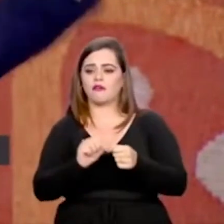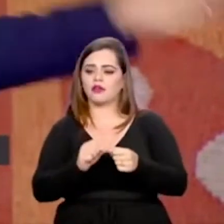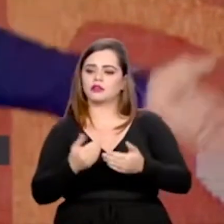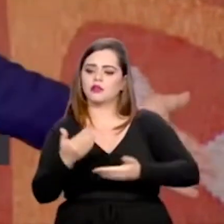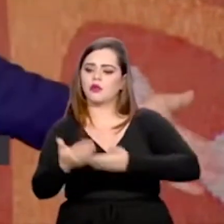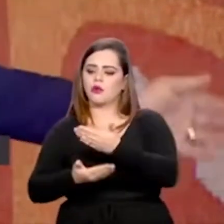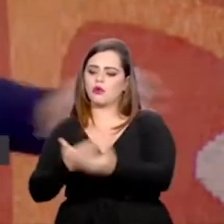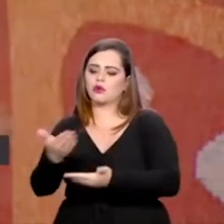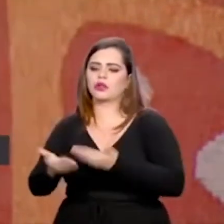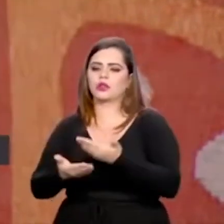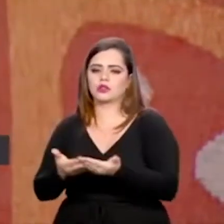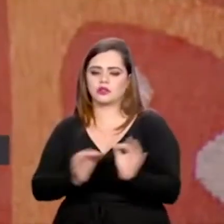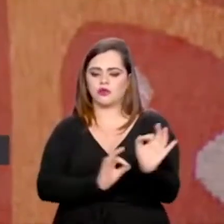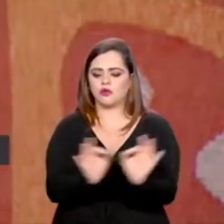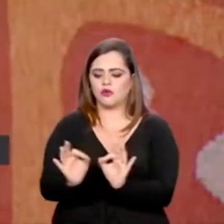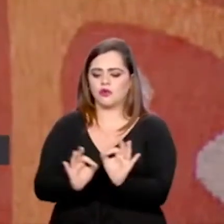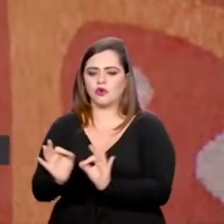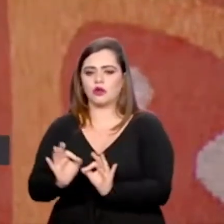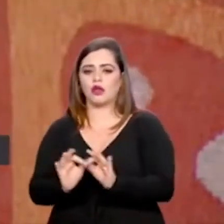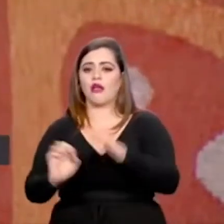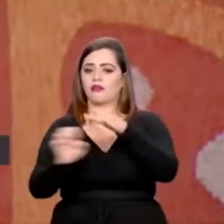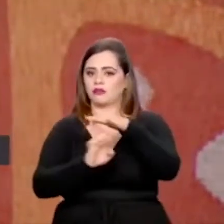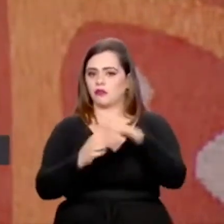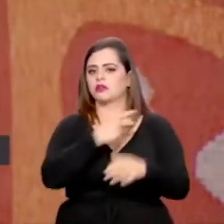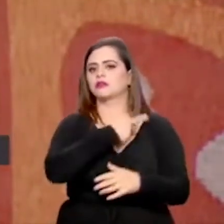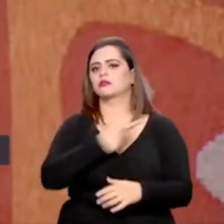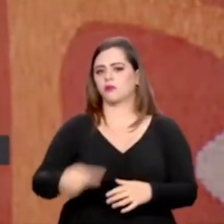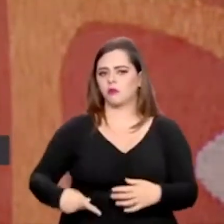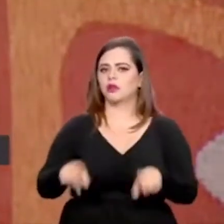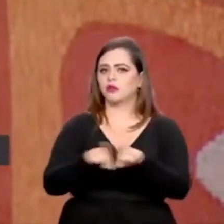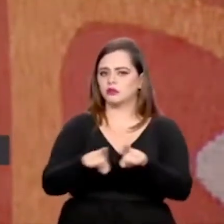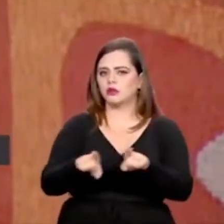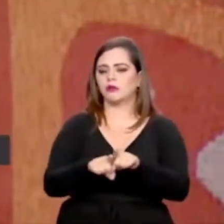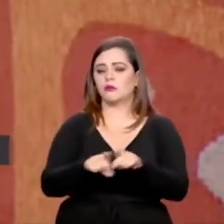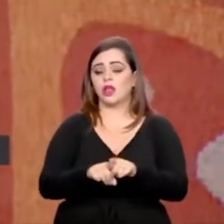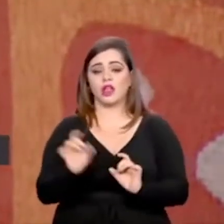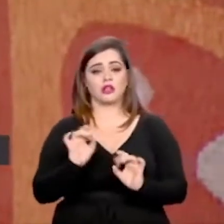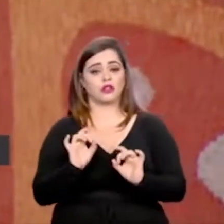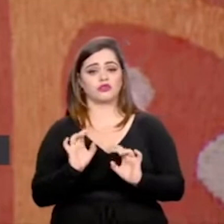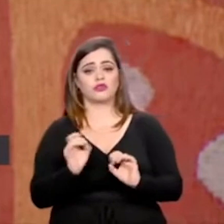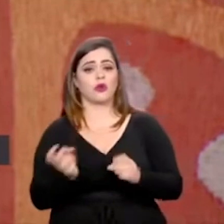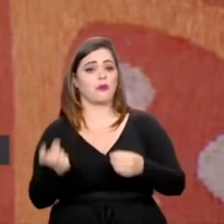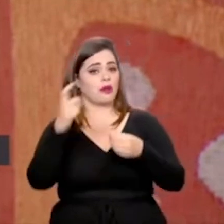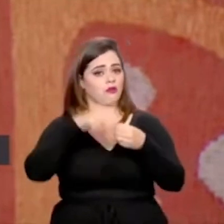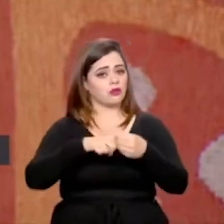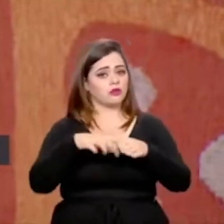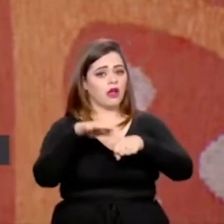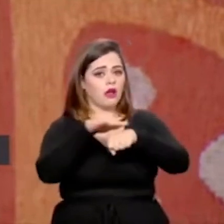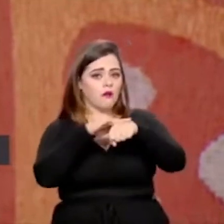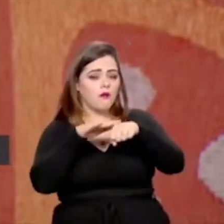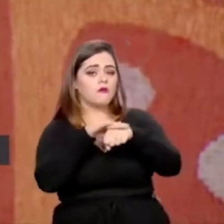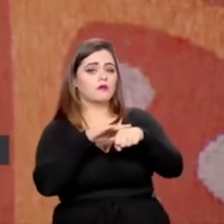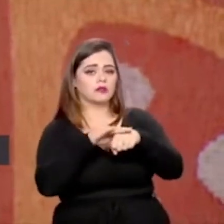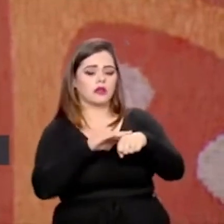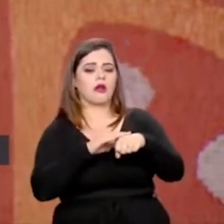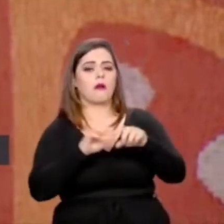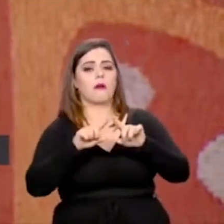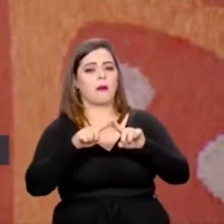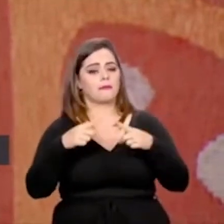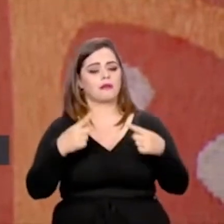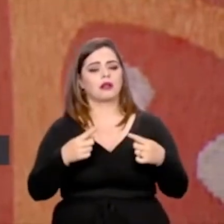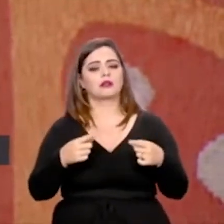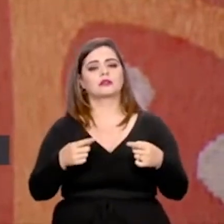grupos de trabalho as empresas públicas eu acho que nós temos um grande instrumento não Só Para retomar o diálogo mas para